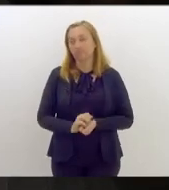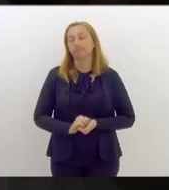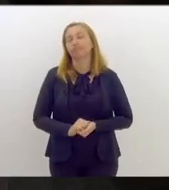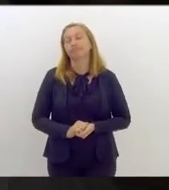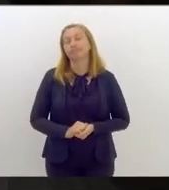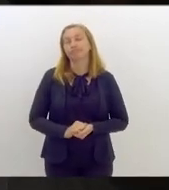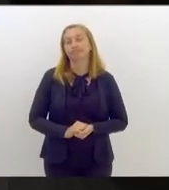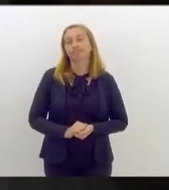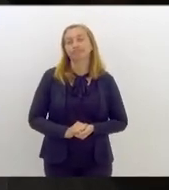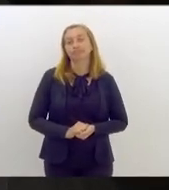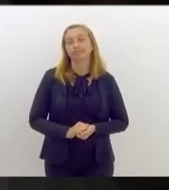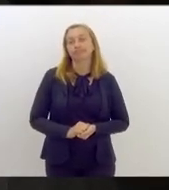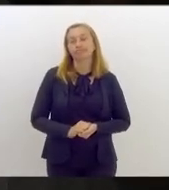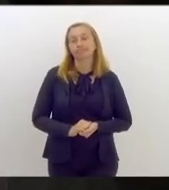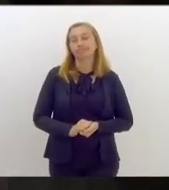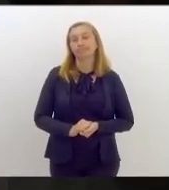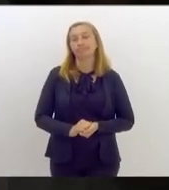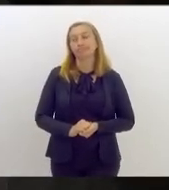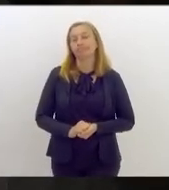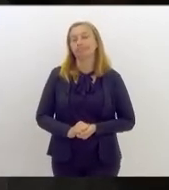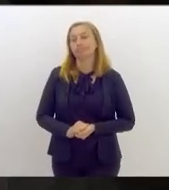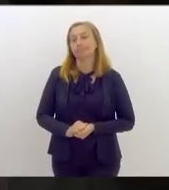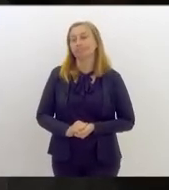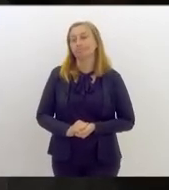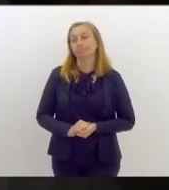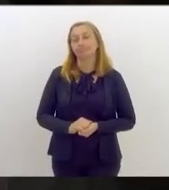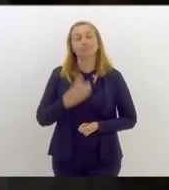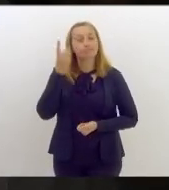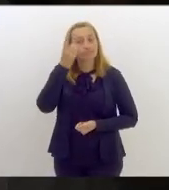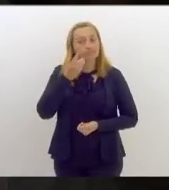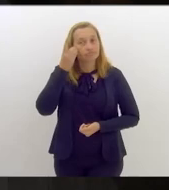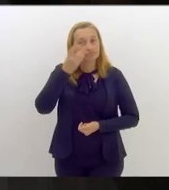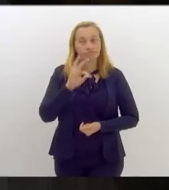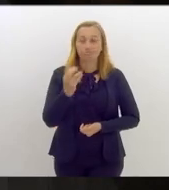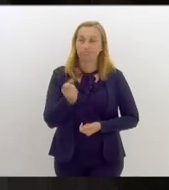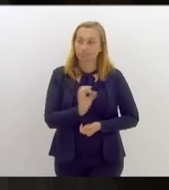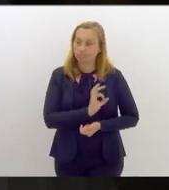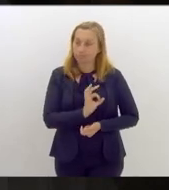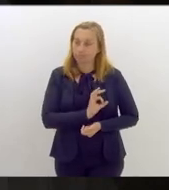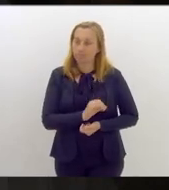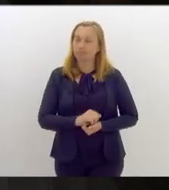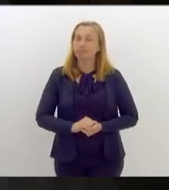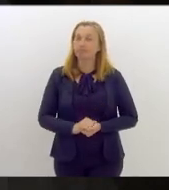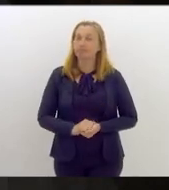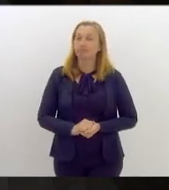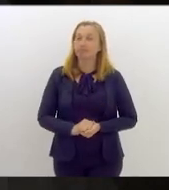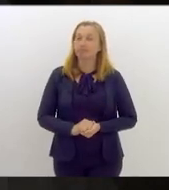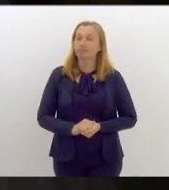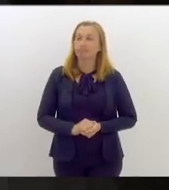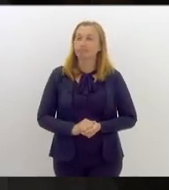Alvíceras. Dito isso, deputada Marta Rocha,